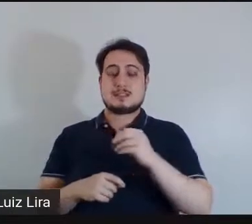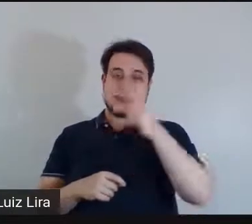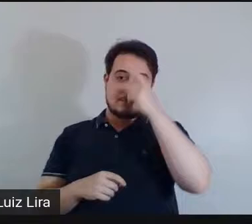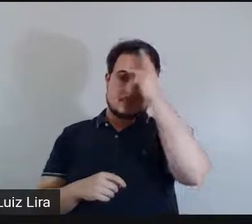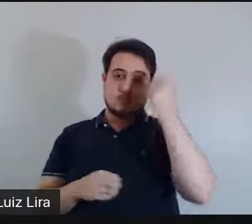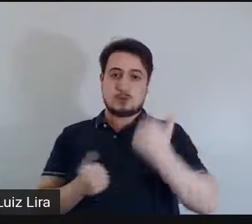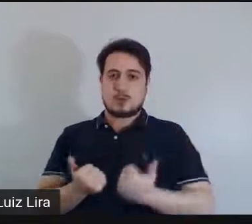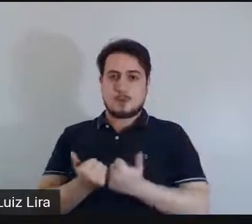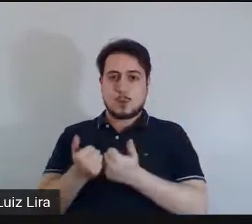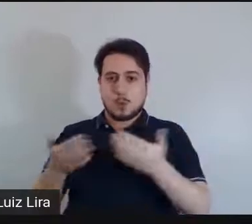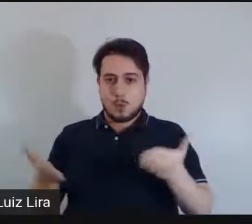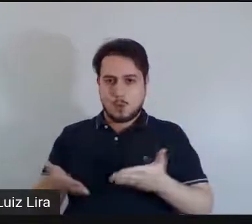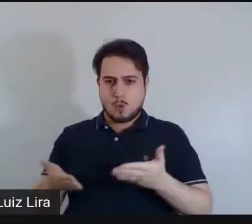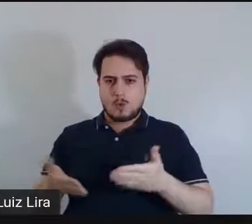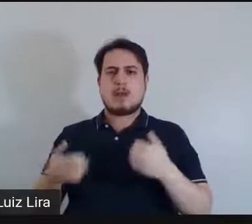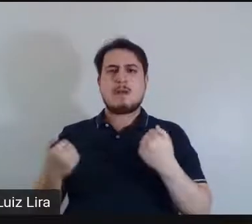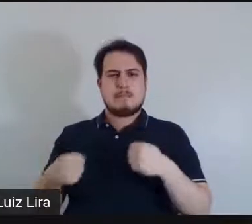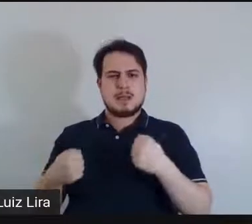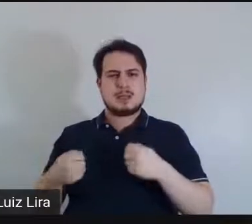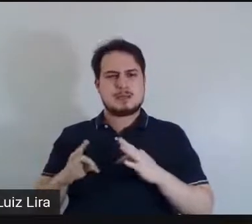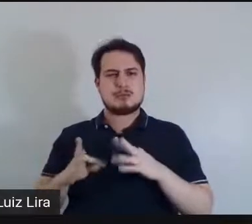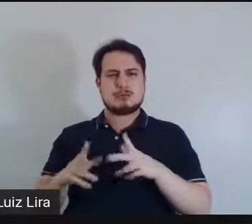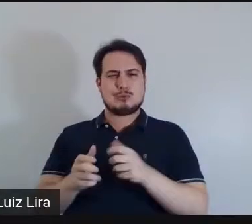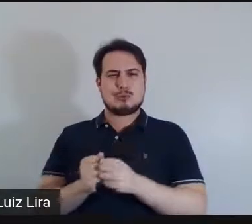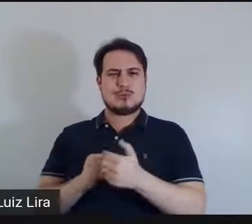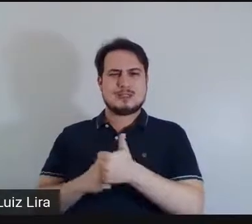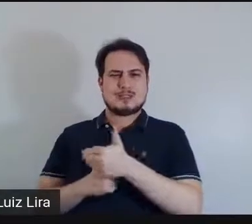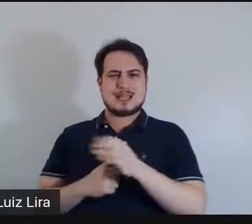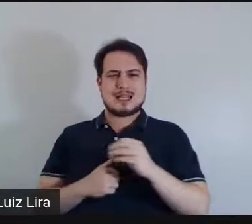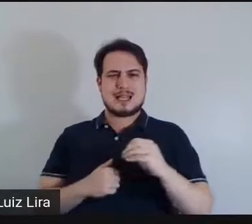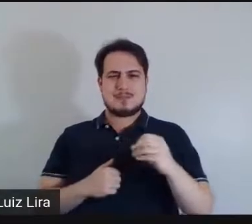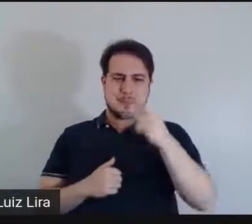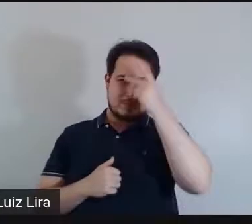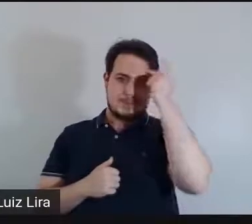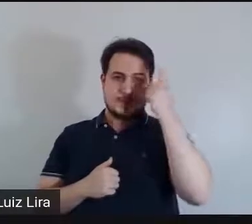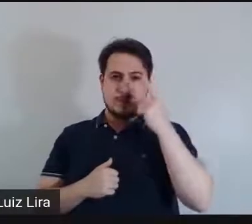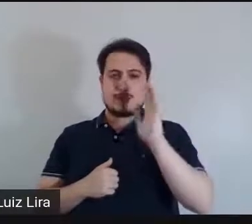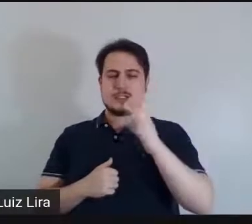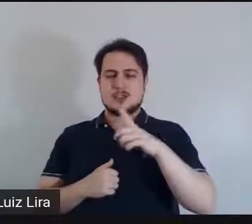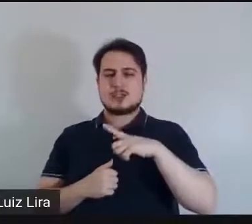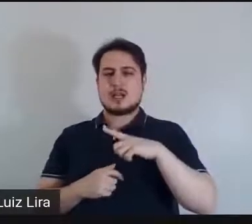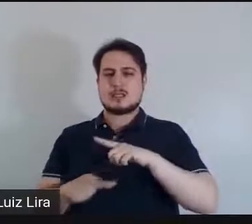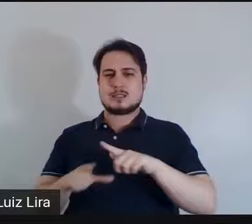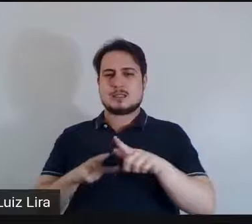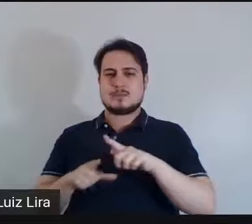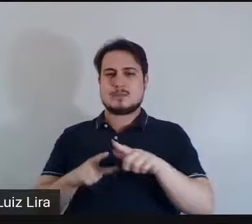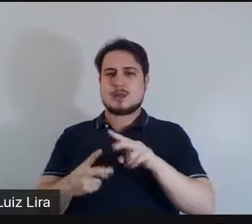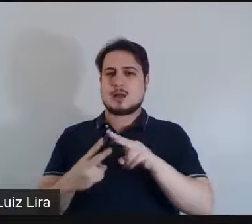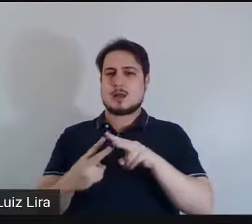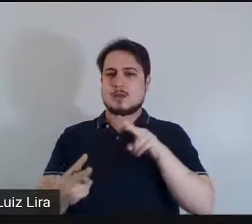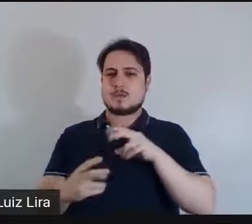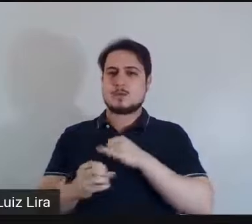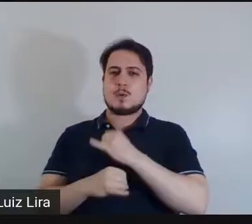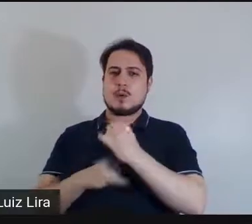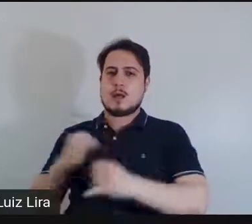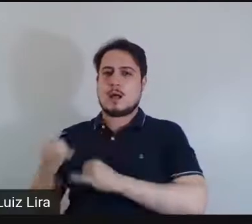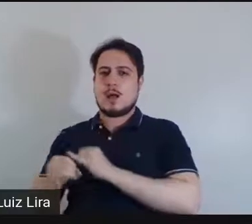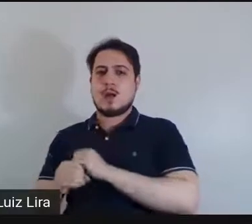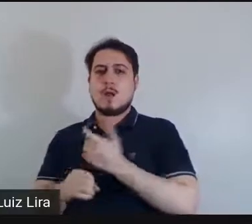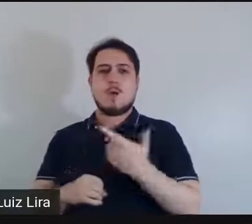hoje. Eu preciso disso tudo se eu estou com gente no remoto e outro no presencial. Então,